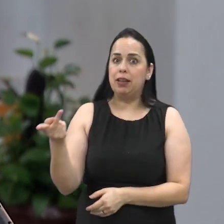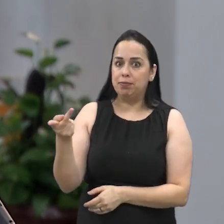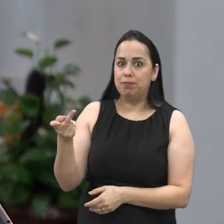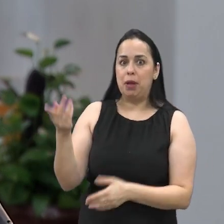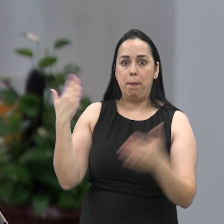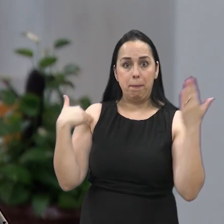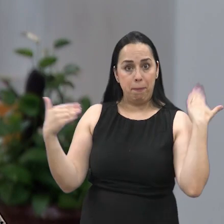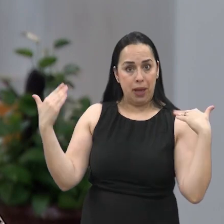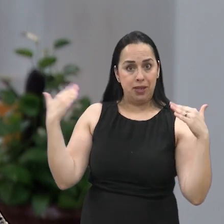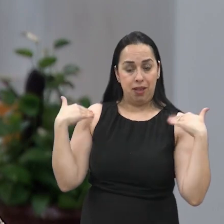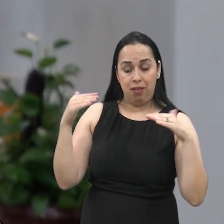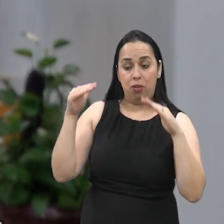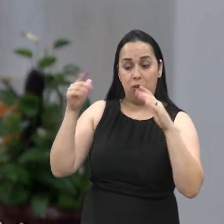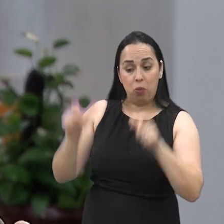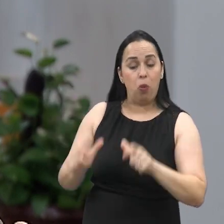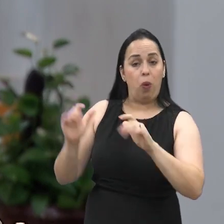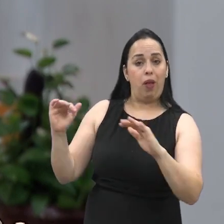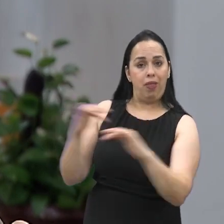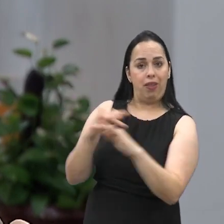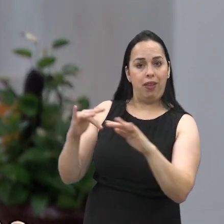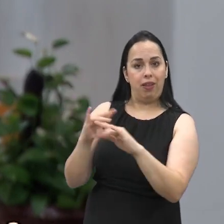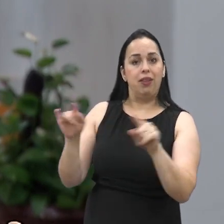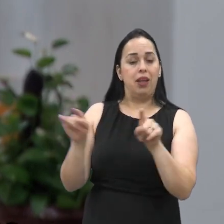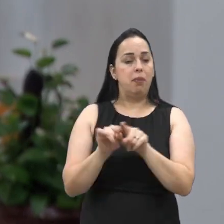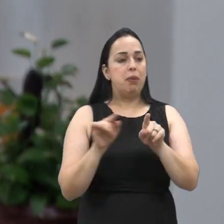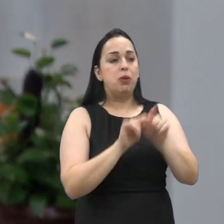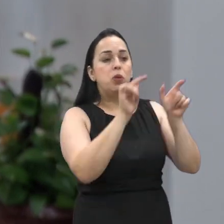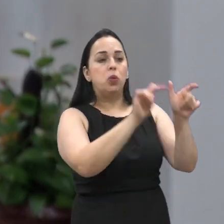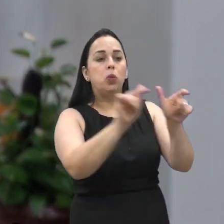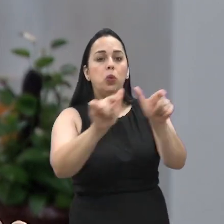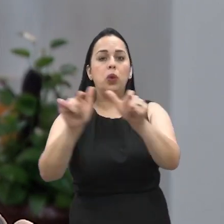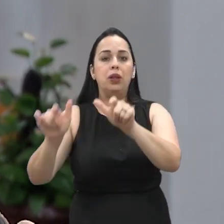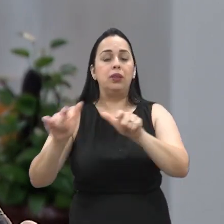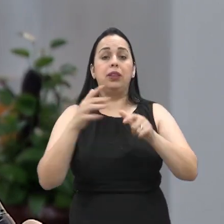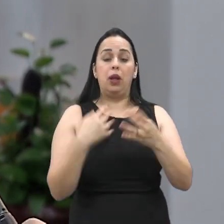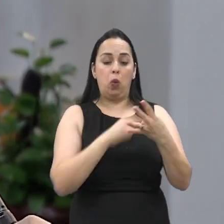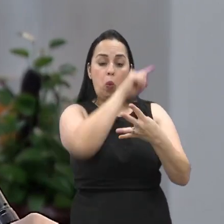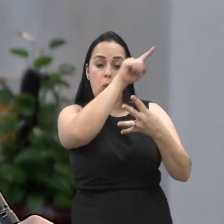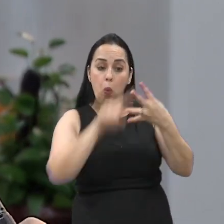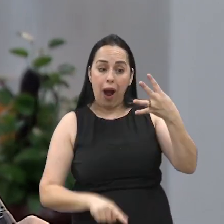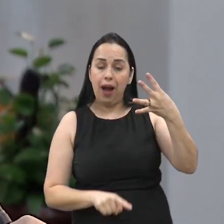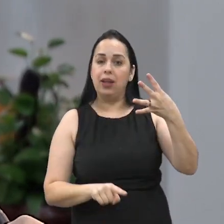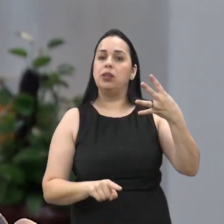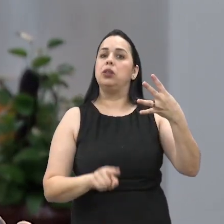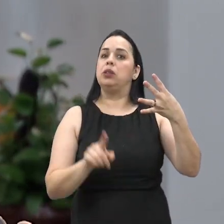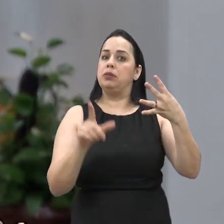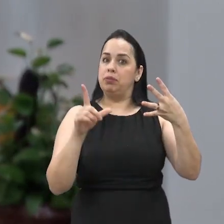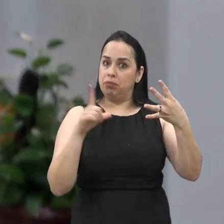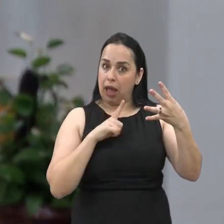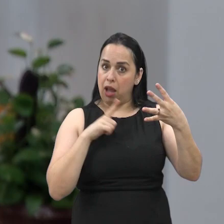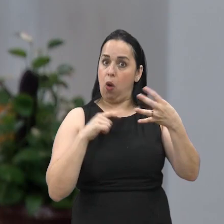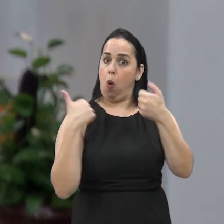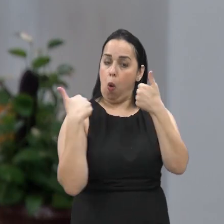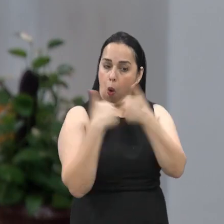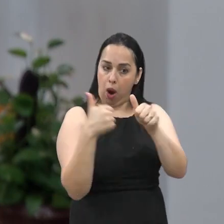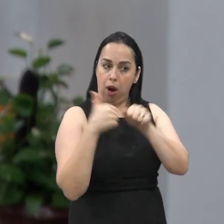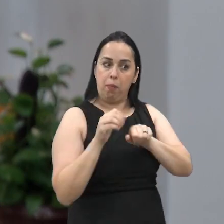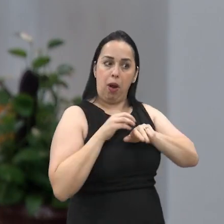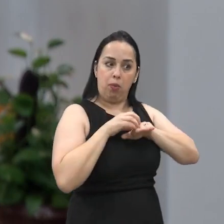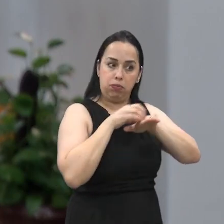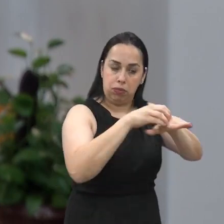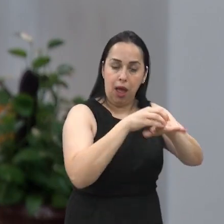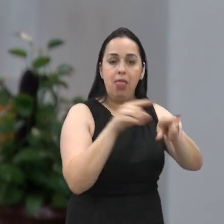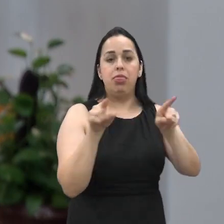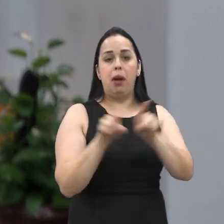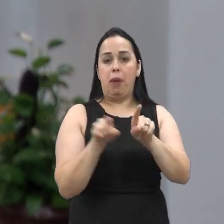Tour no centro da cidade e os roteiros turísticos. Nós temos 4 roteiros que são feitos com ônibus, também com